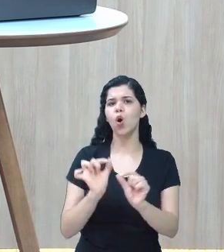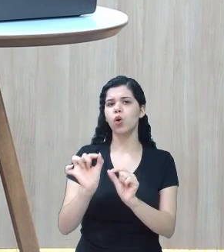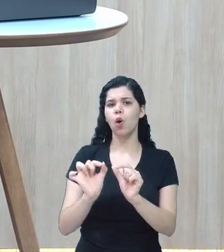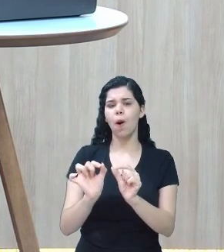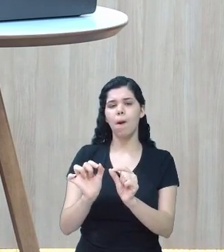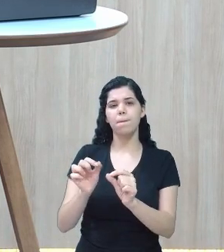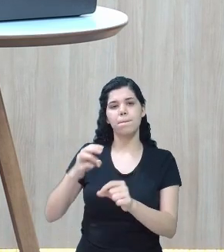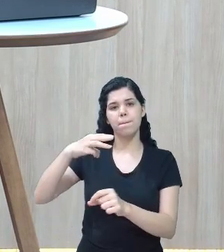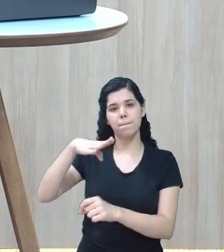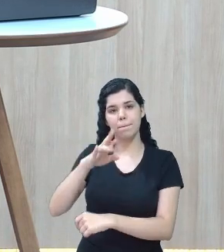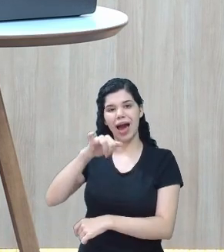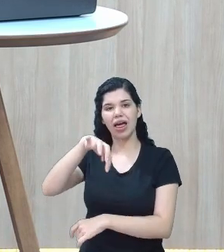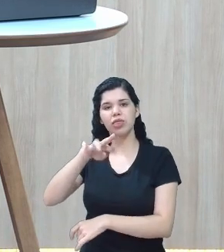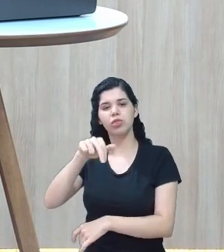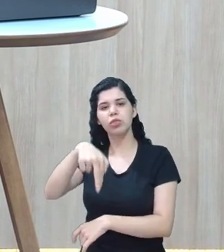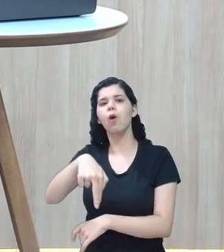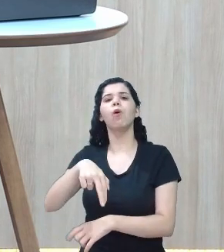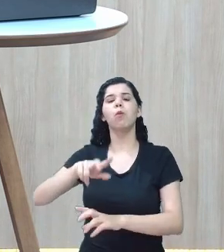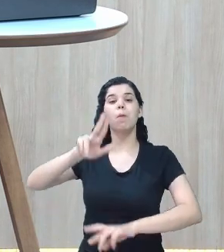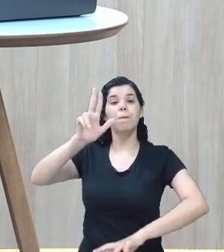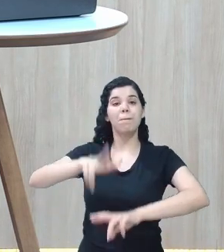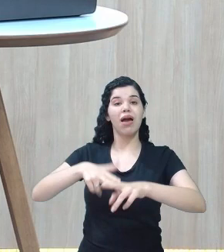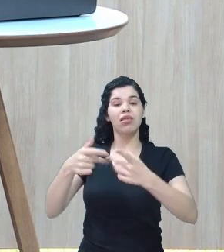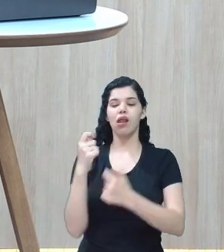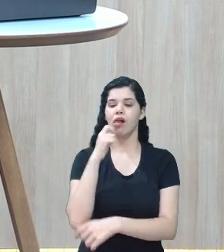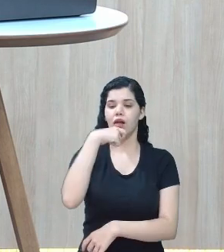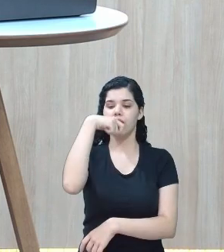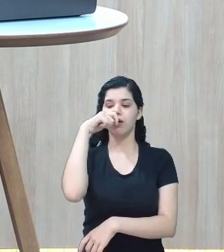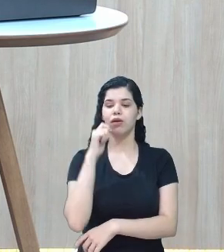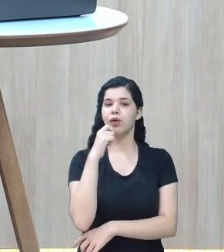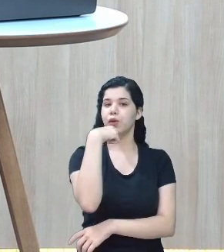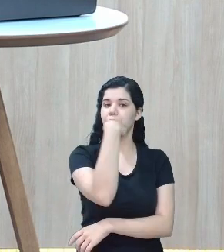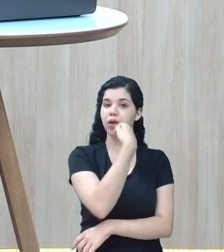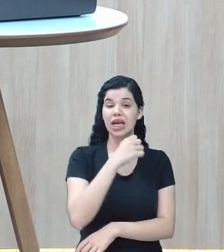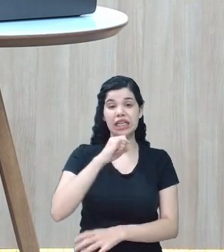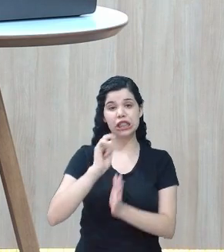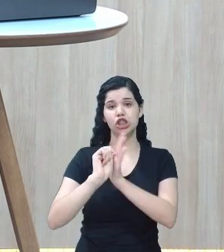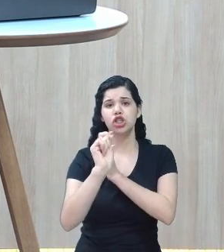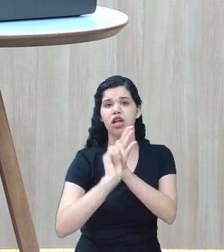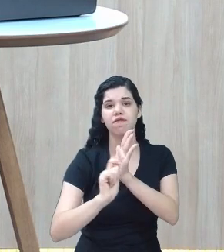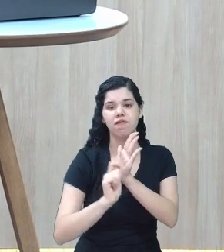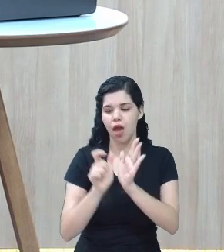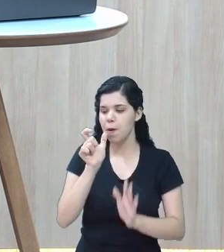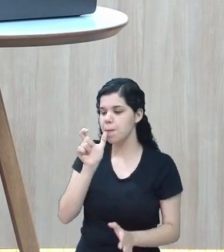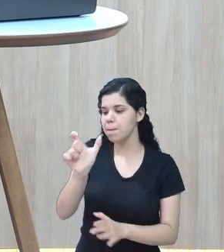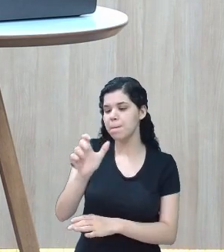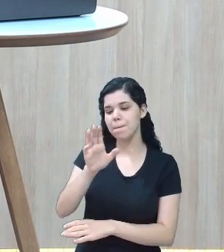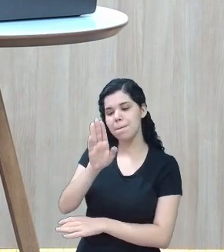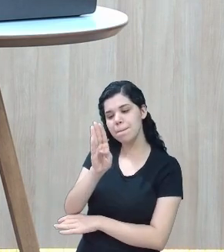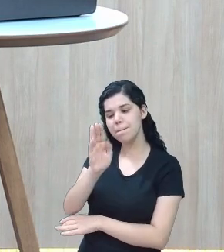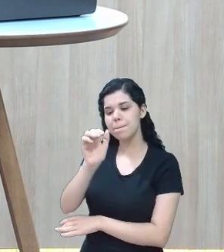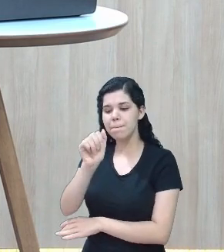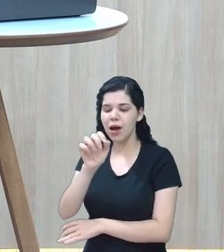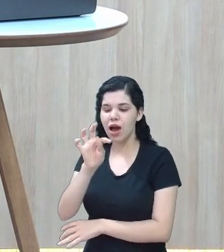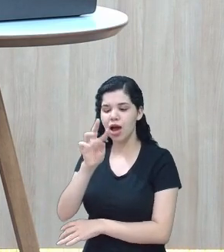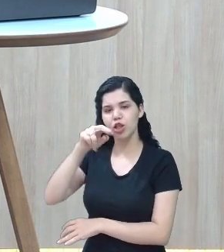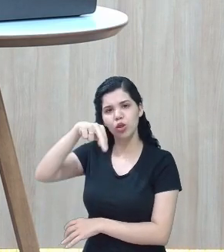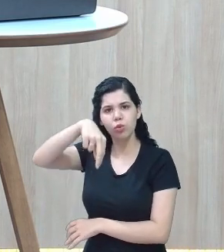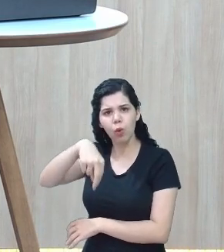o batom como aquele objeto feminino, não é? Enfim, que passa nos